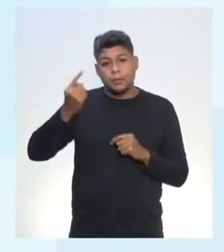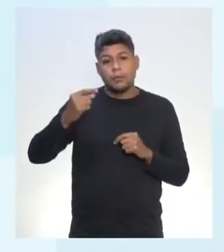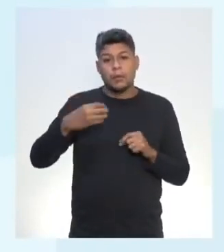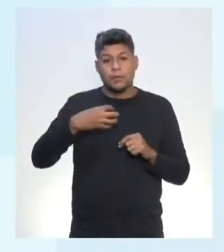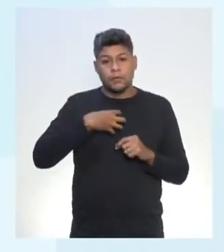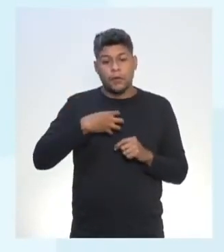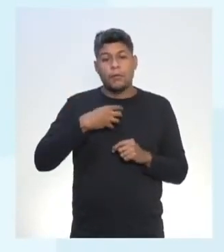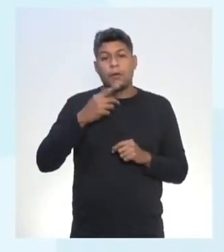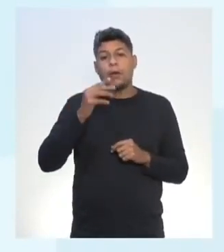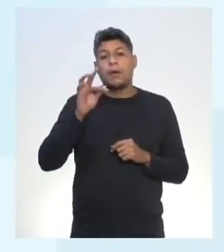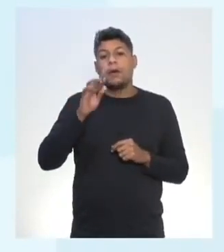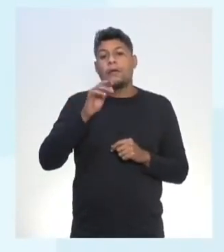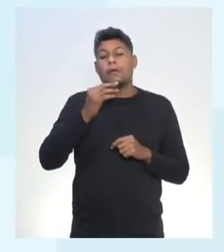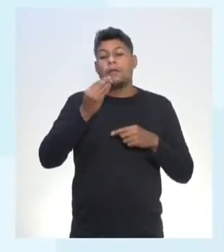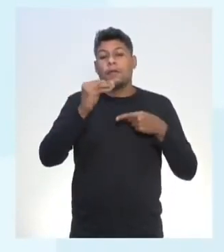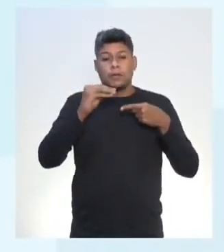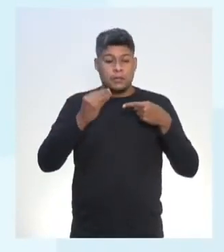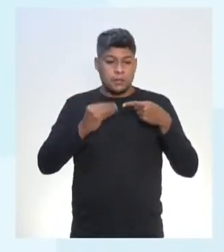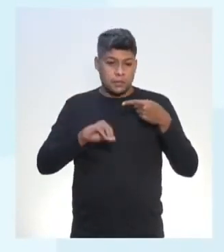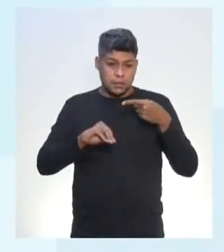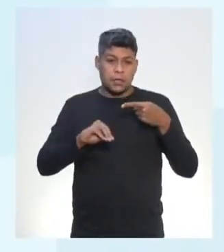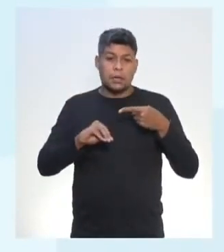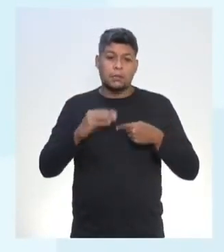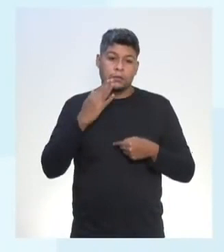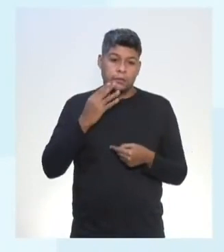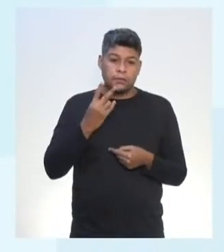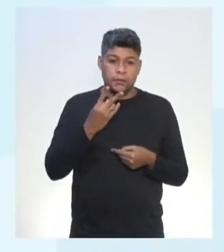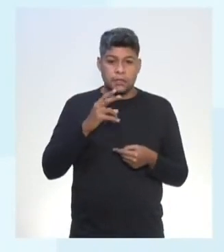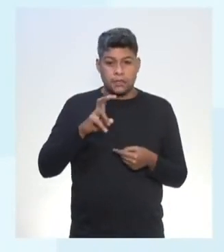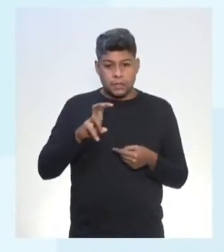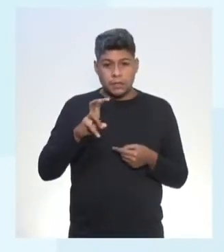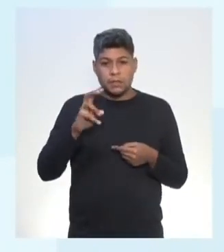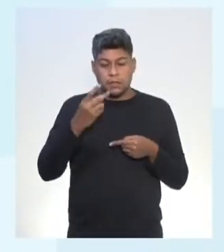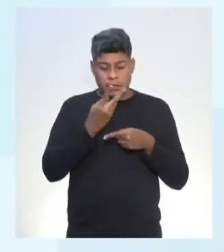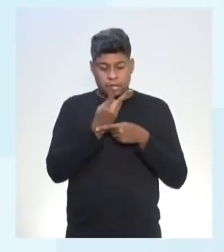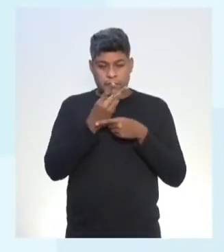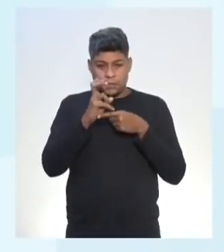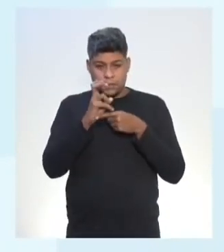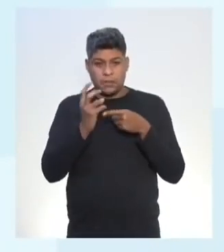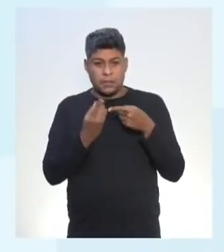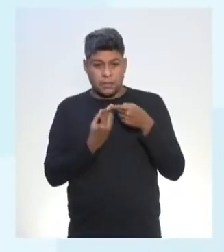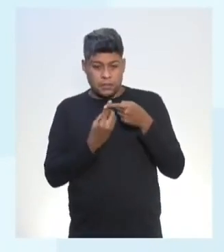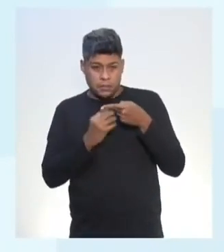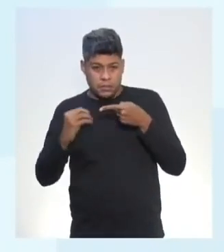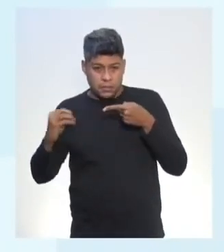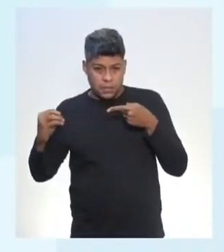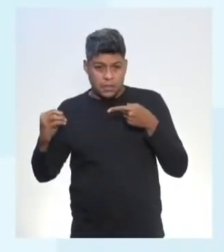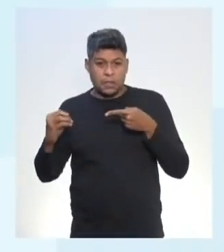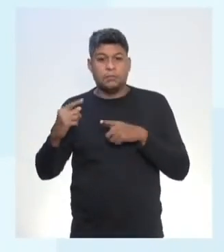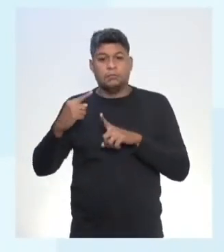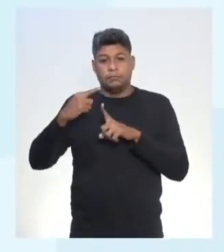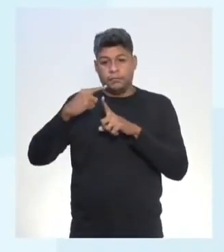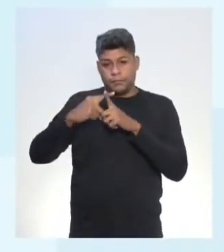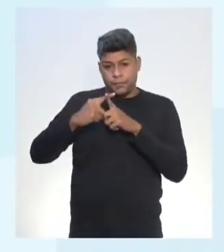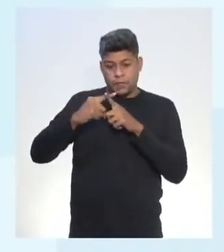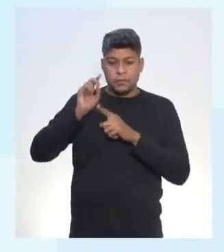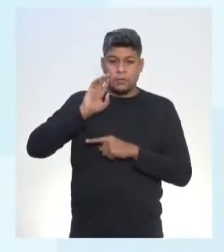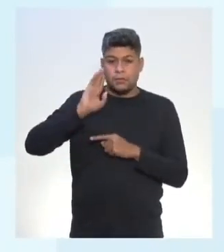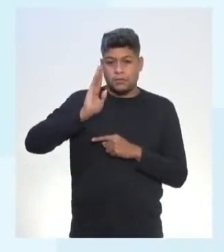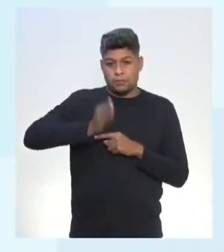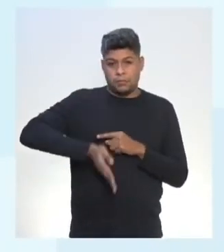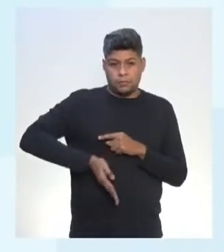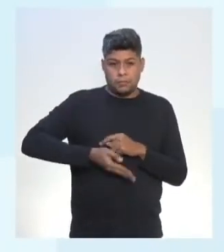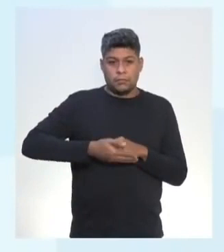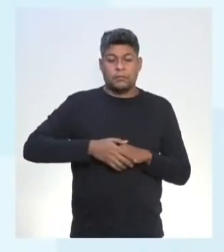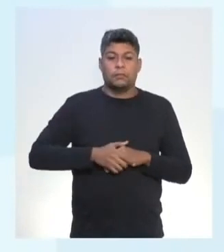de fração, olha que coisa linda. E aí fica 25 sobre 100 vezes 25 sobre 100, multiplica direto, né, porque